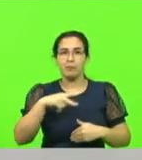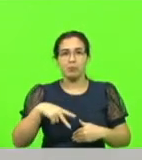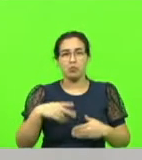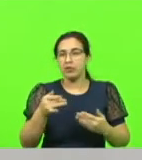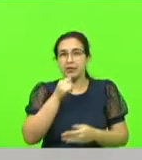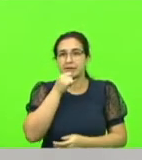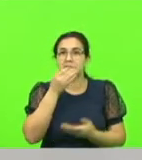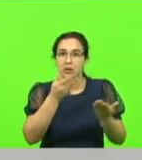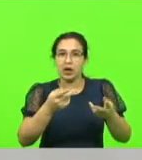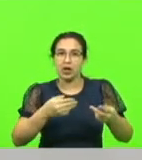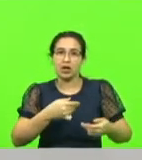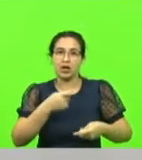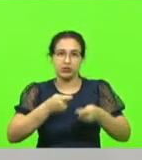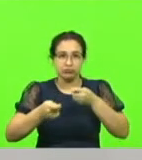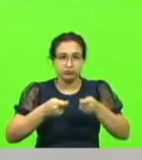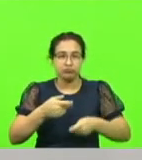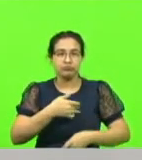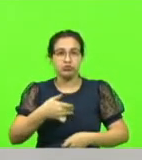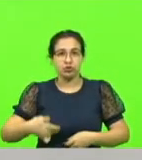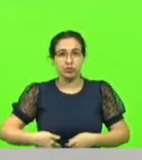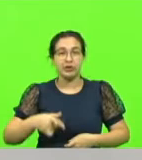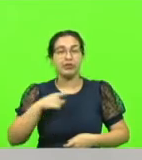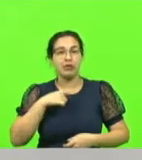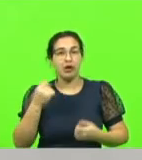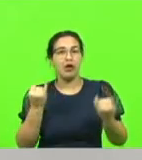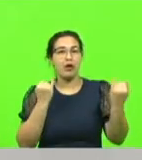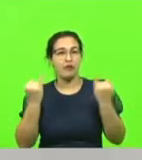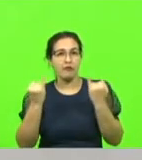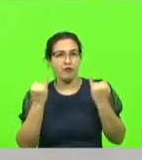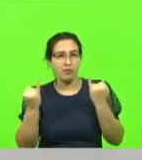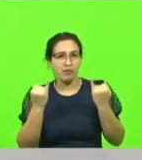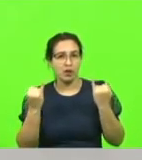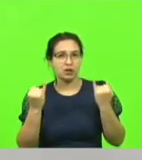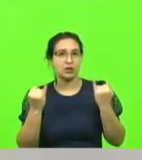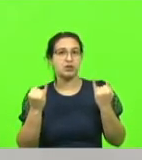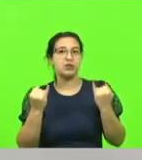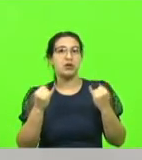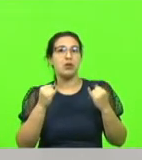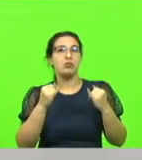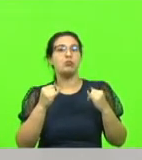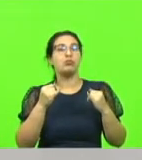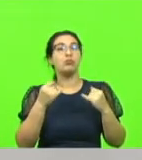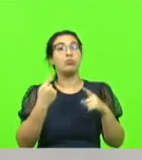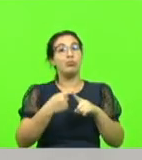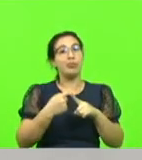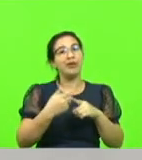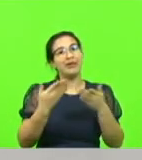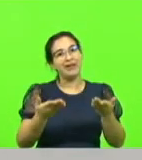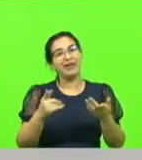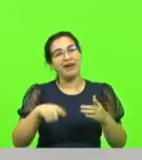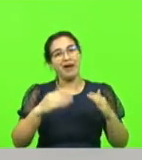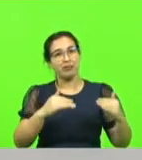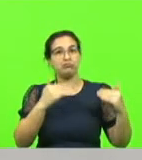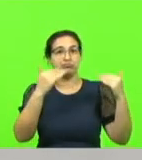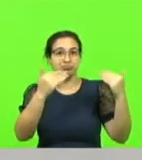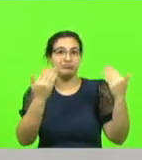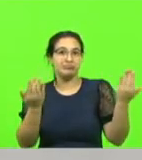Economia, tenha informações privilegiadas em razão do cargo ou da função que ocupa, que é o caso do ministro Paulo